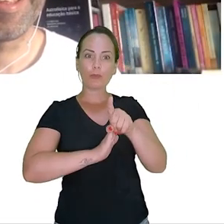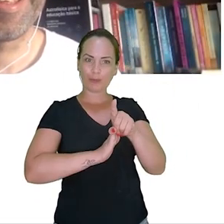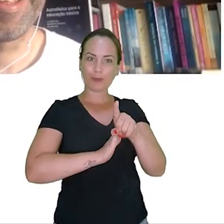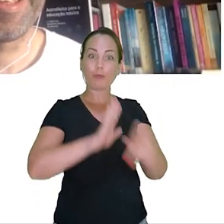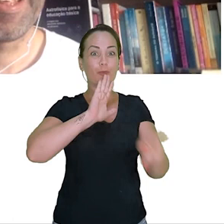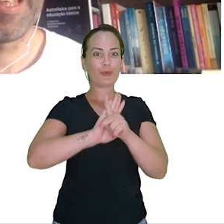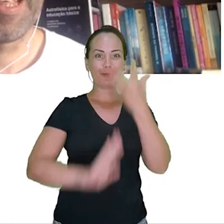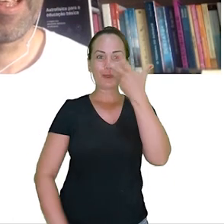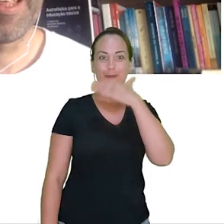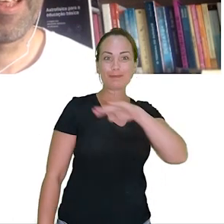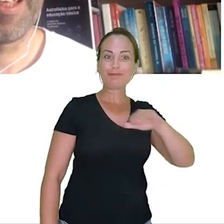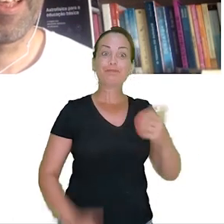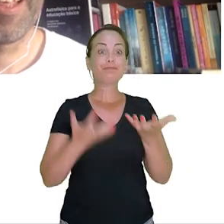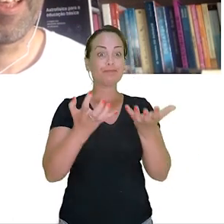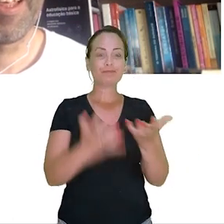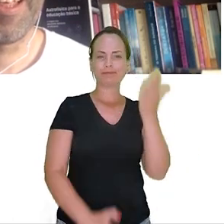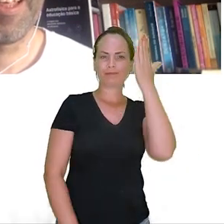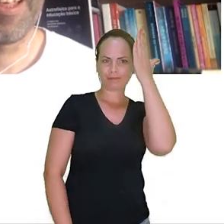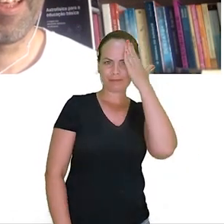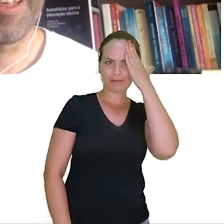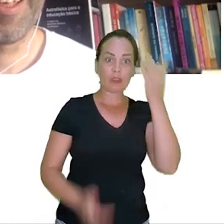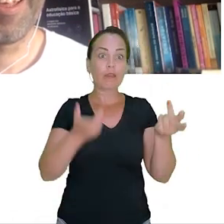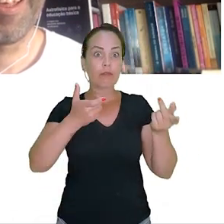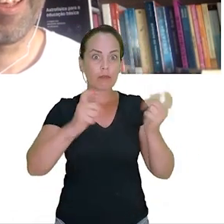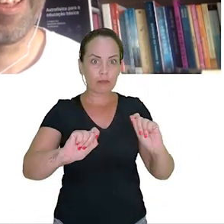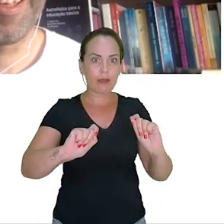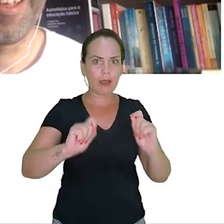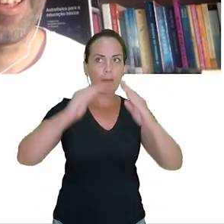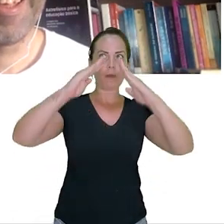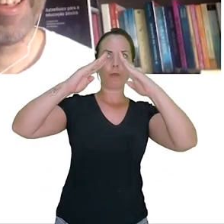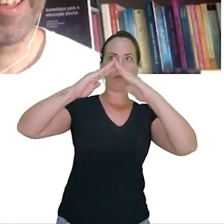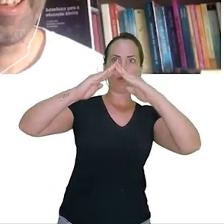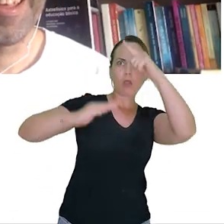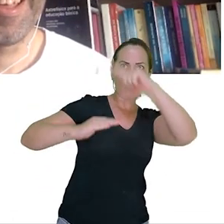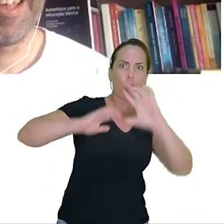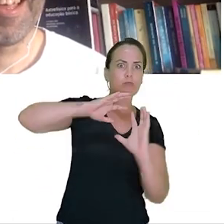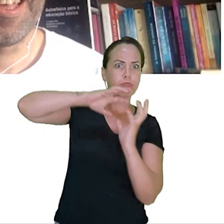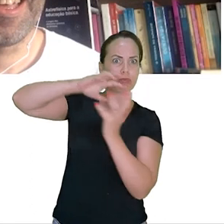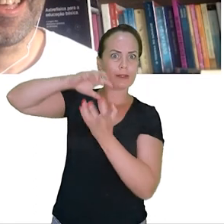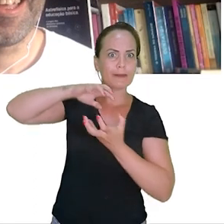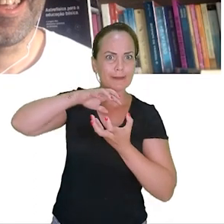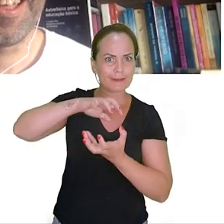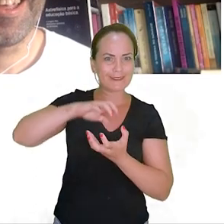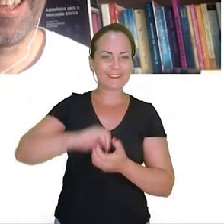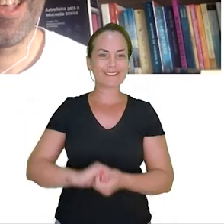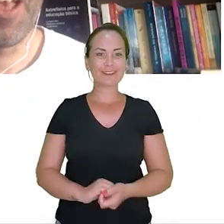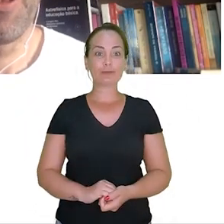uma pergunta que vem diretamente das crianças e elas querem saber. Dá para morar em outro planeta, meu